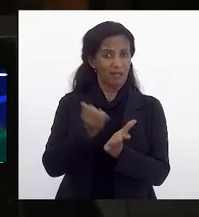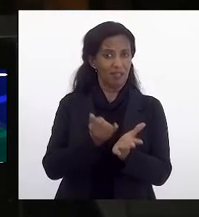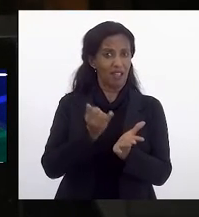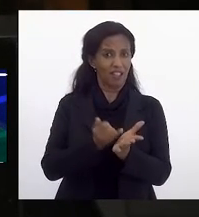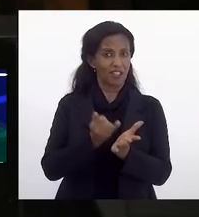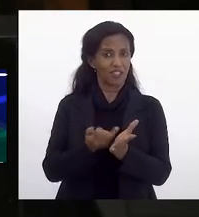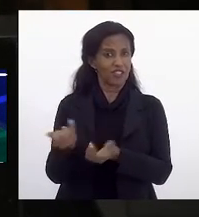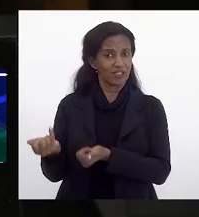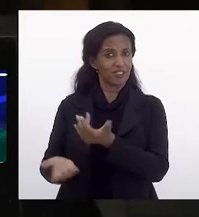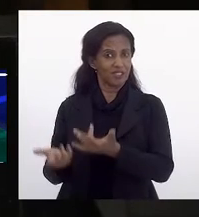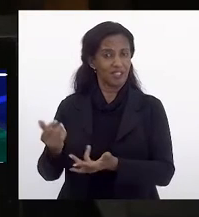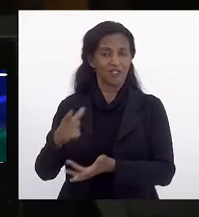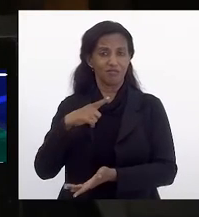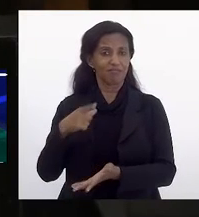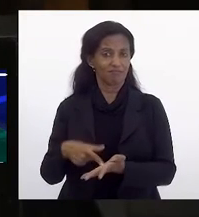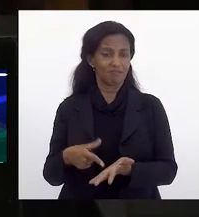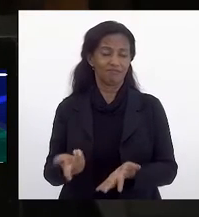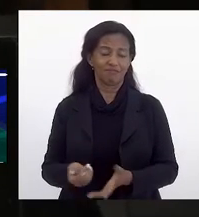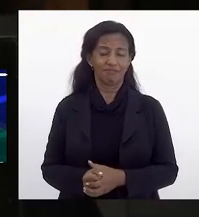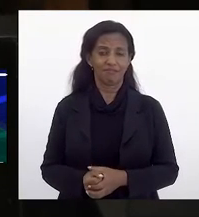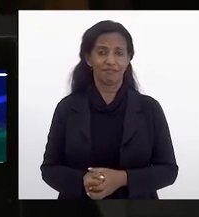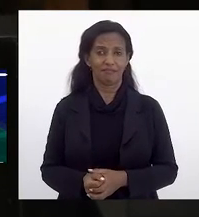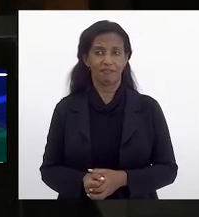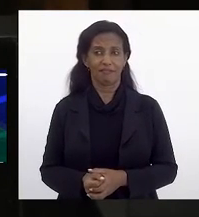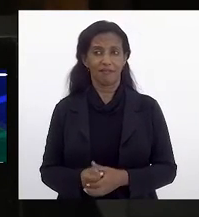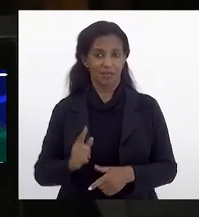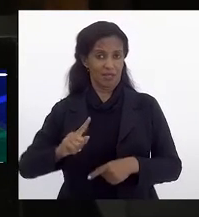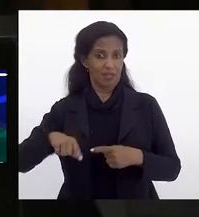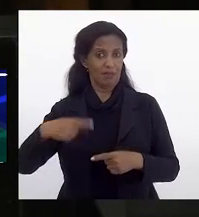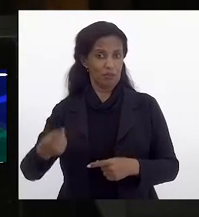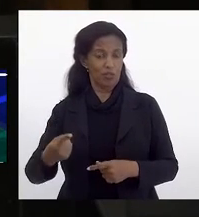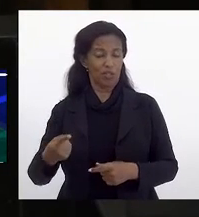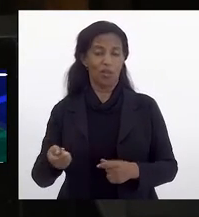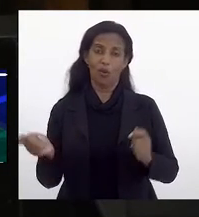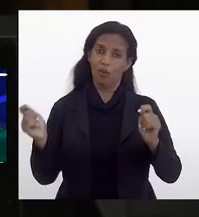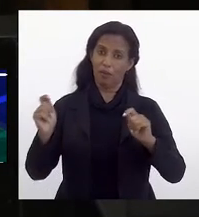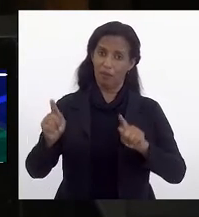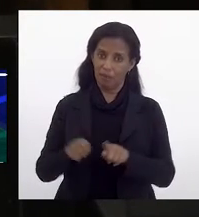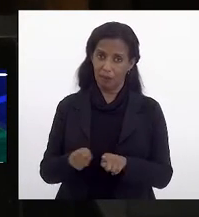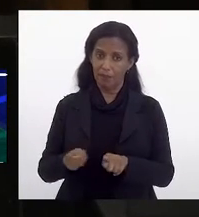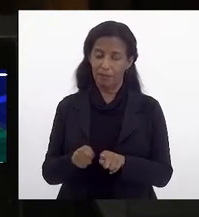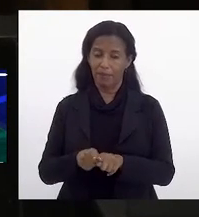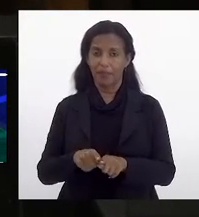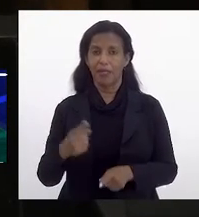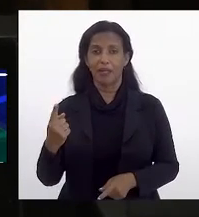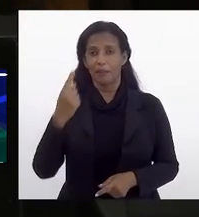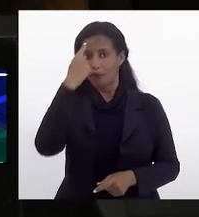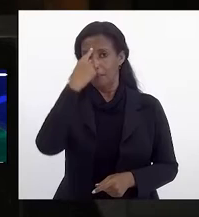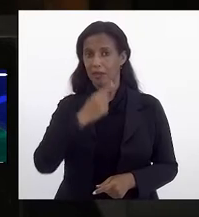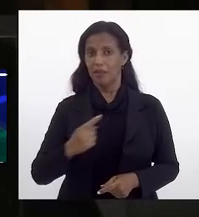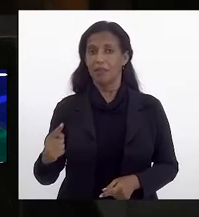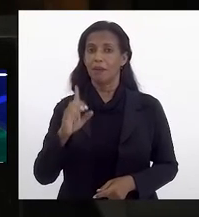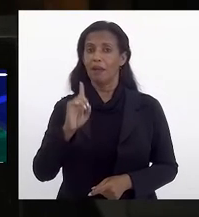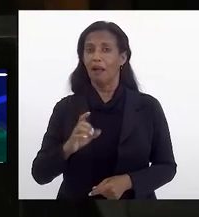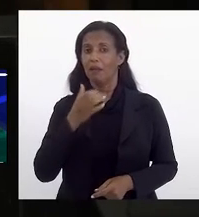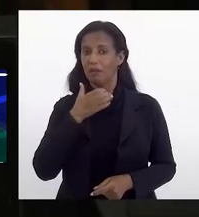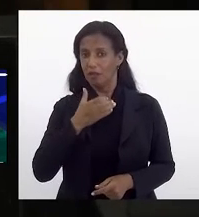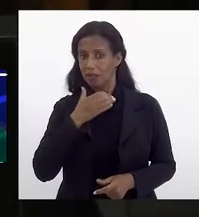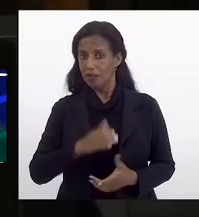incêndio. E a posteriori, possivelmente na primeira semana de